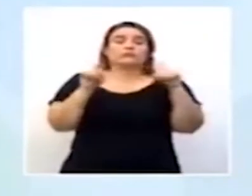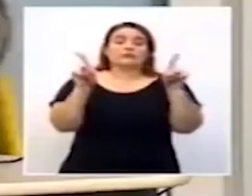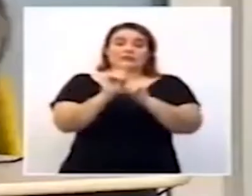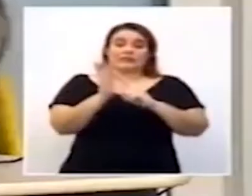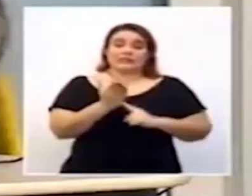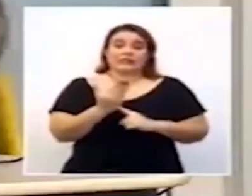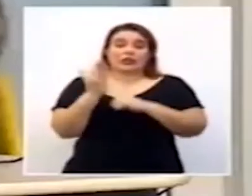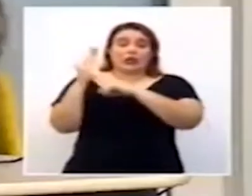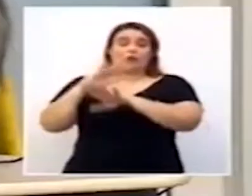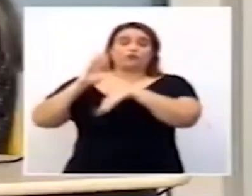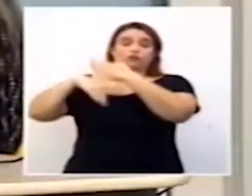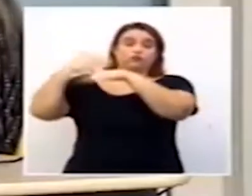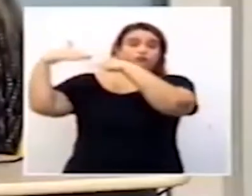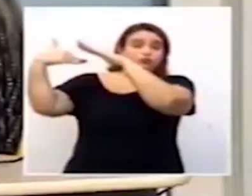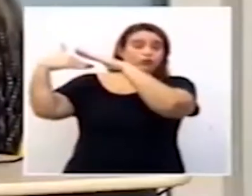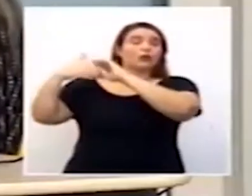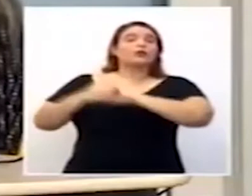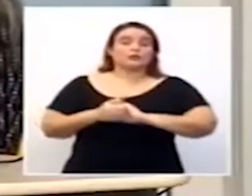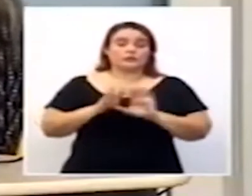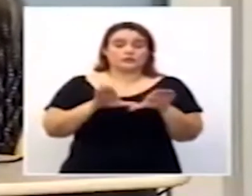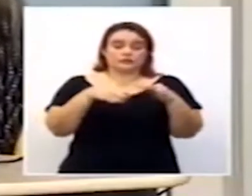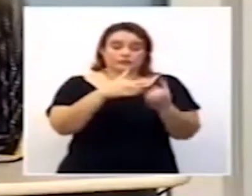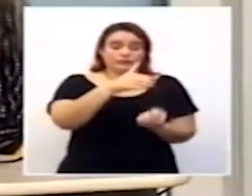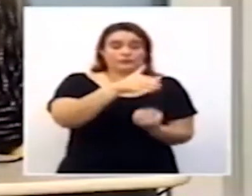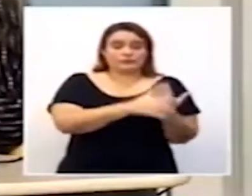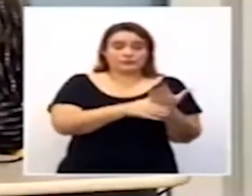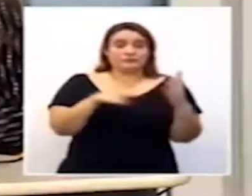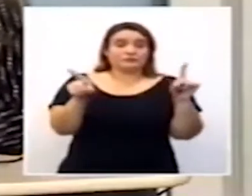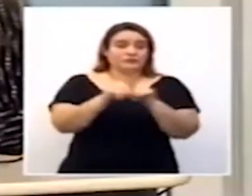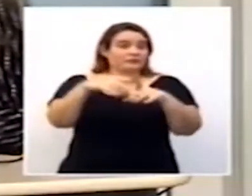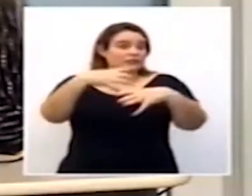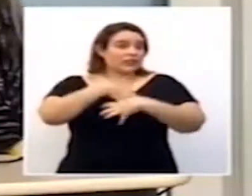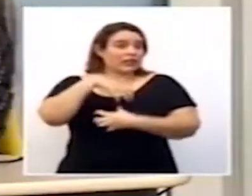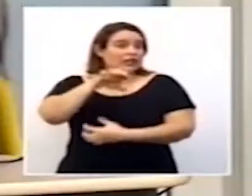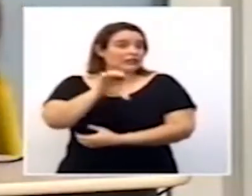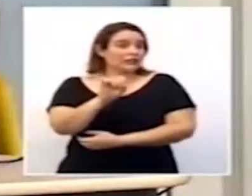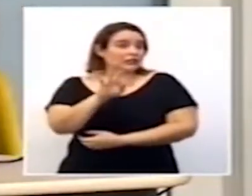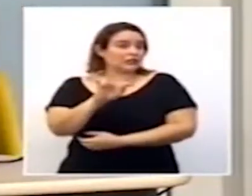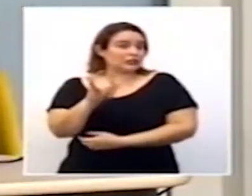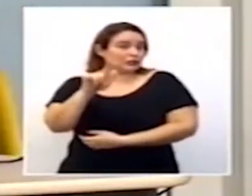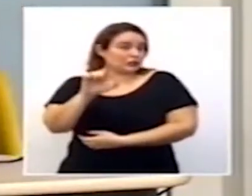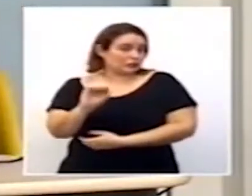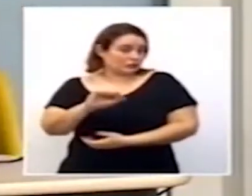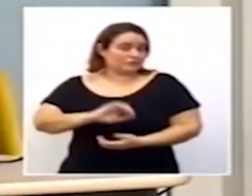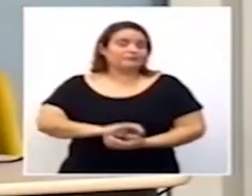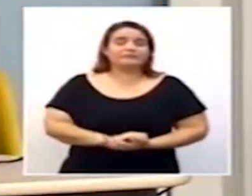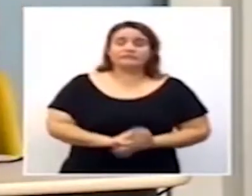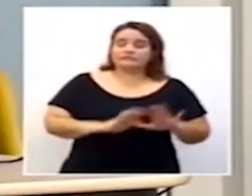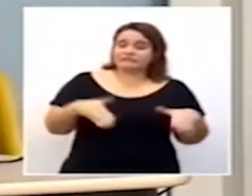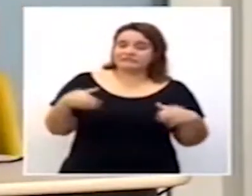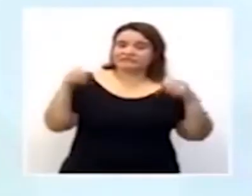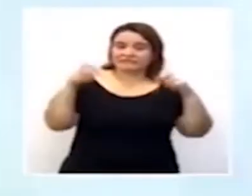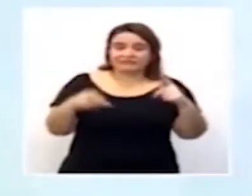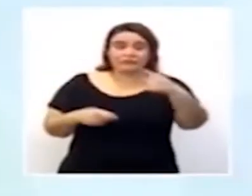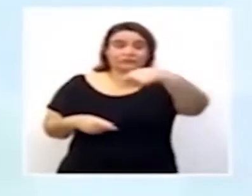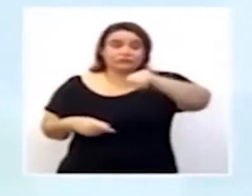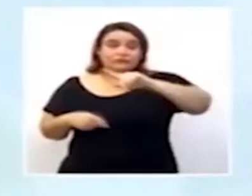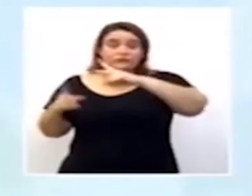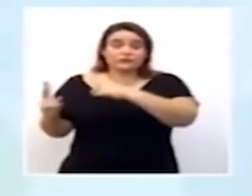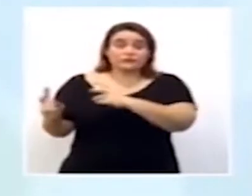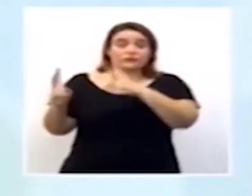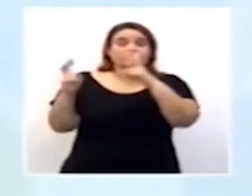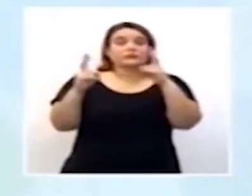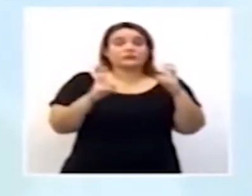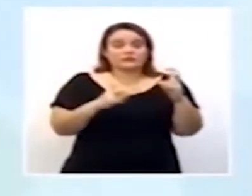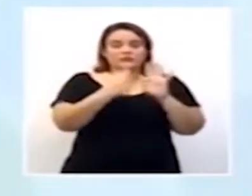formação de comunidades e estilos certo muito bem então gente como vocês podem ver que acordo com